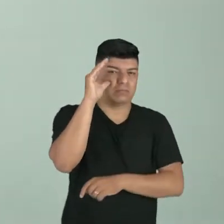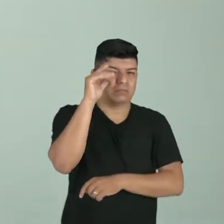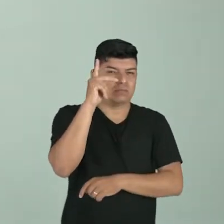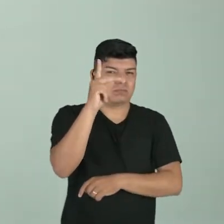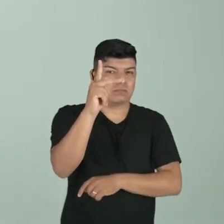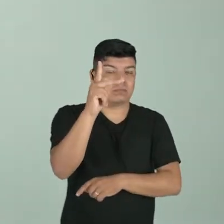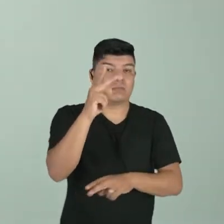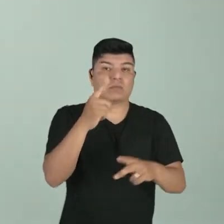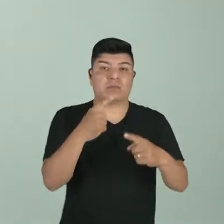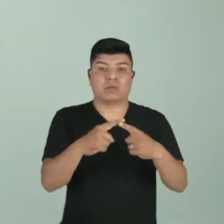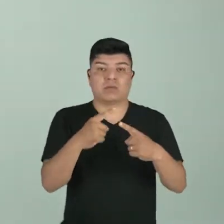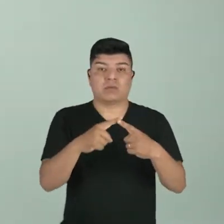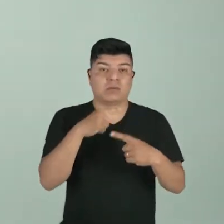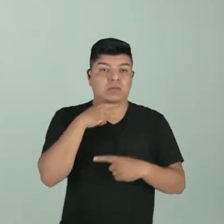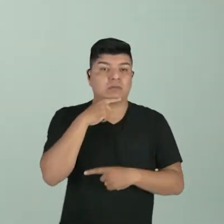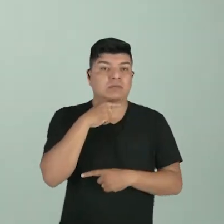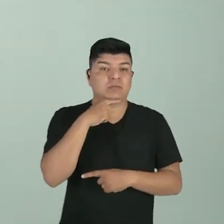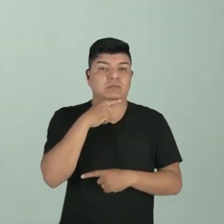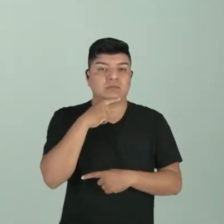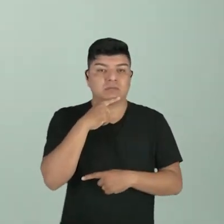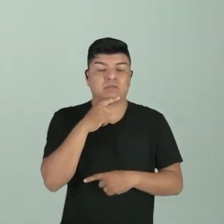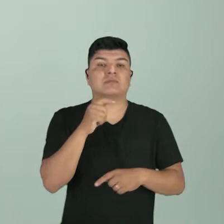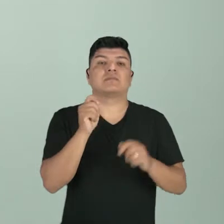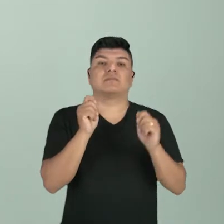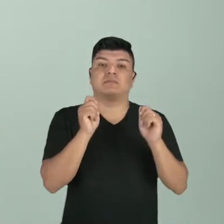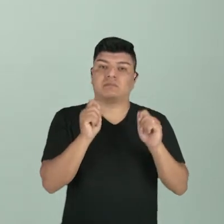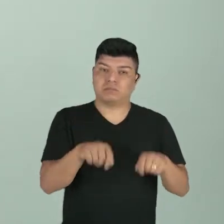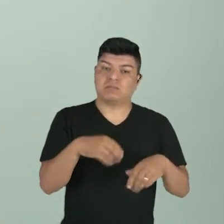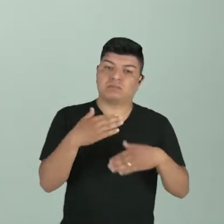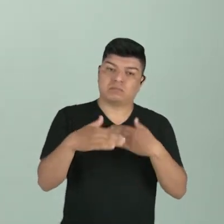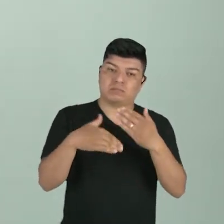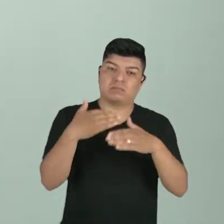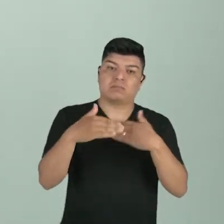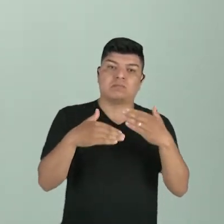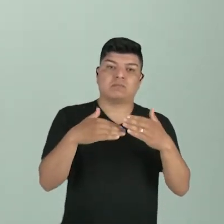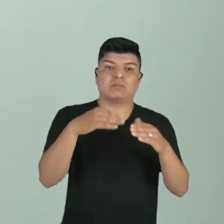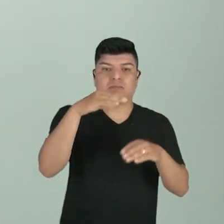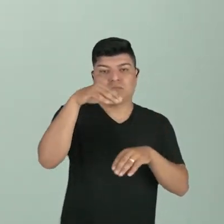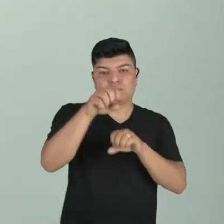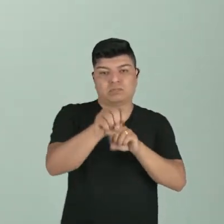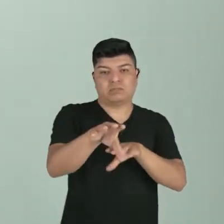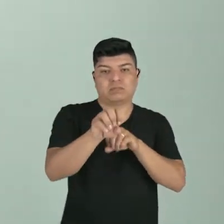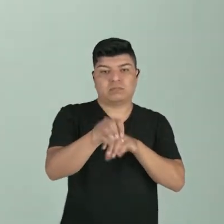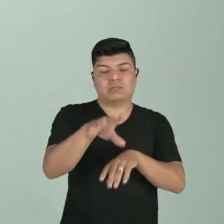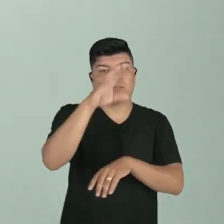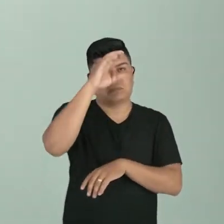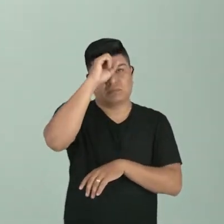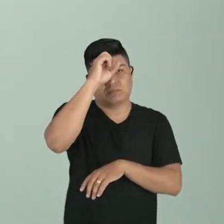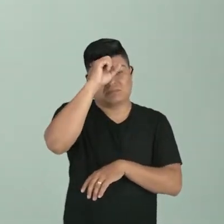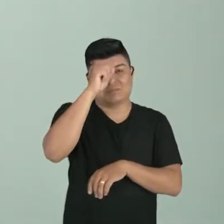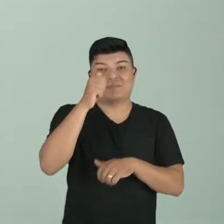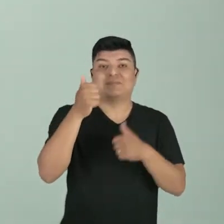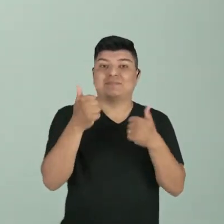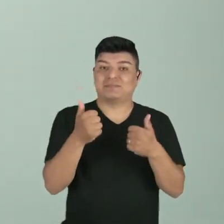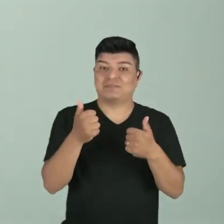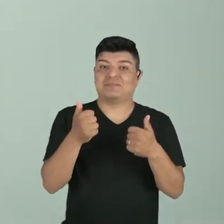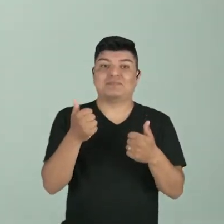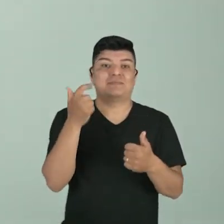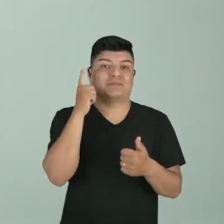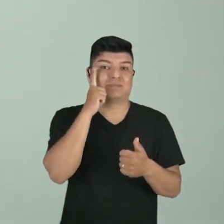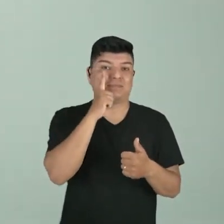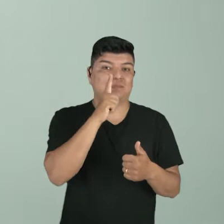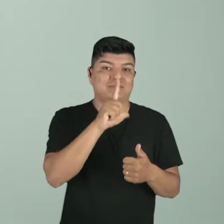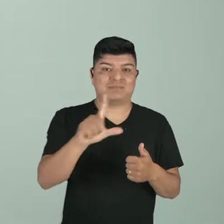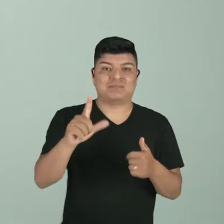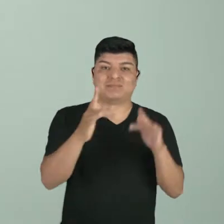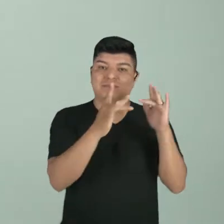curiosidade. Porque essas dúvidas, elas também fazem parte do processo de ensino e aprendizagem, e assim você terá condições